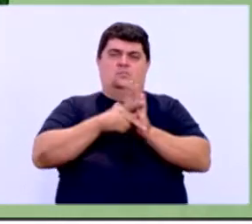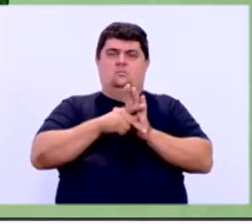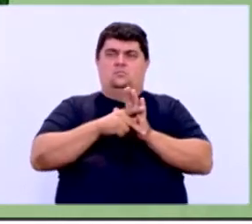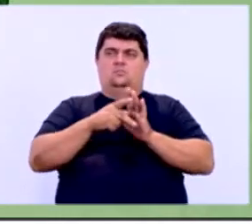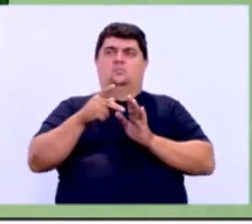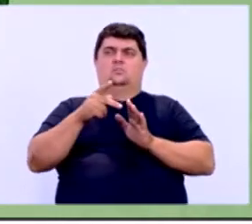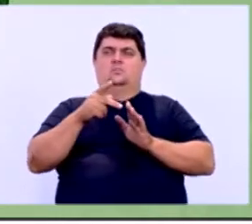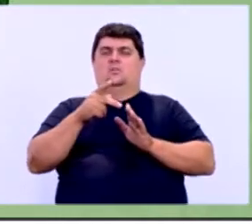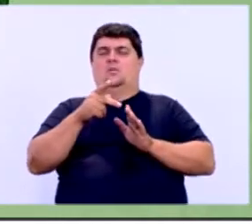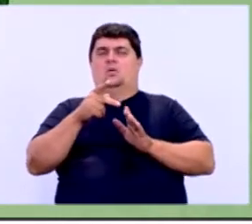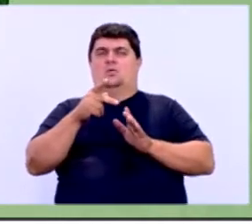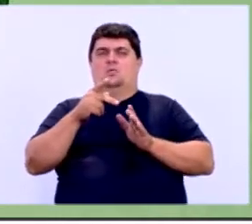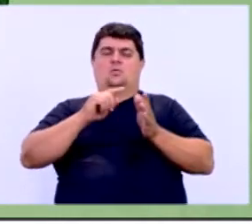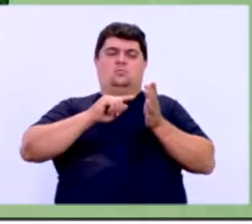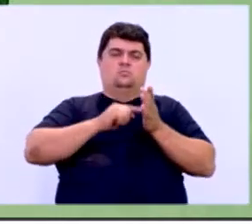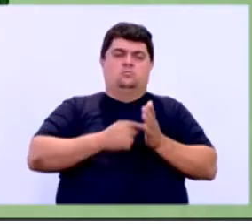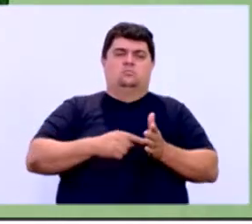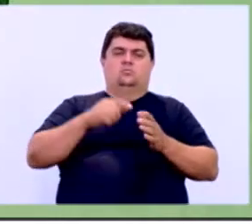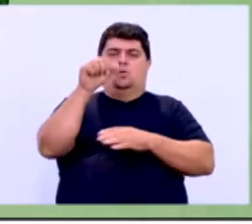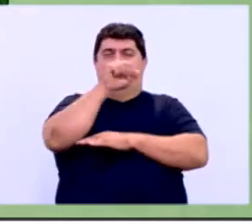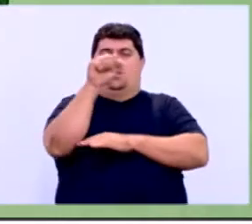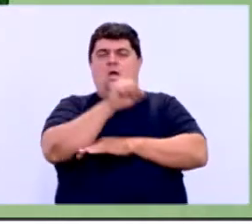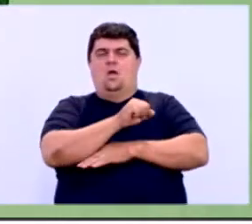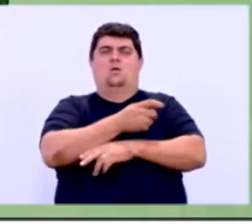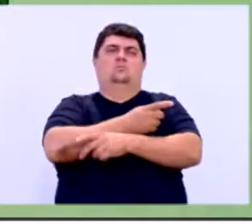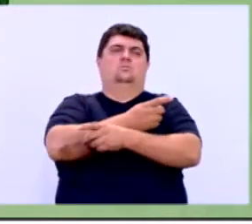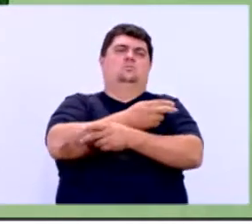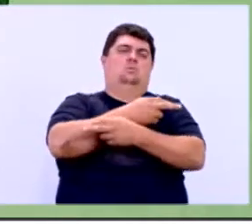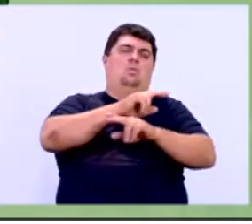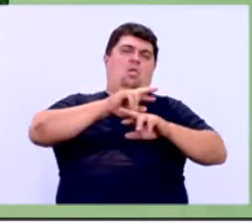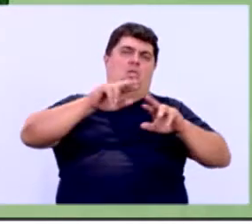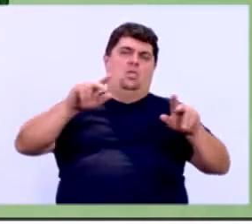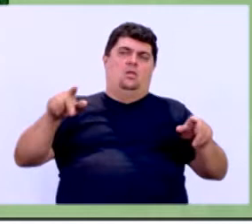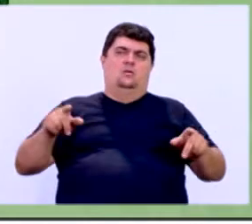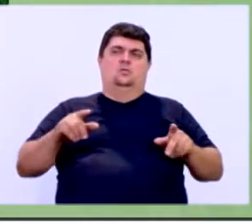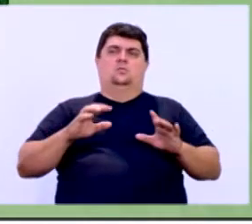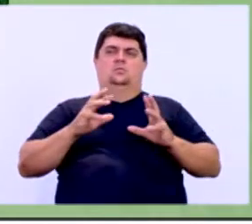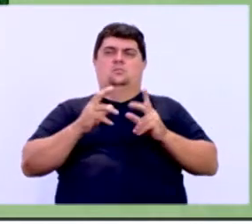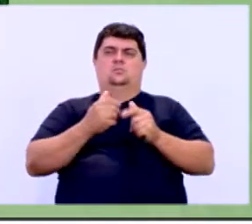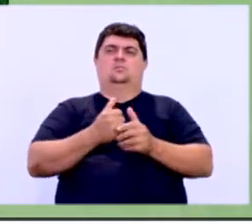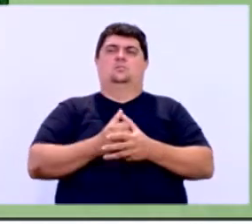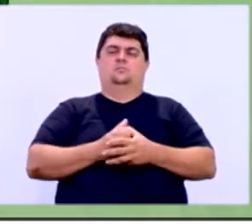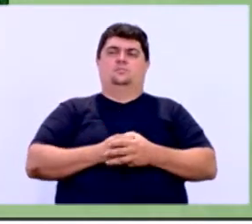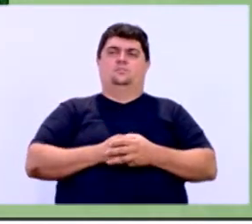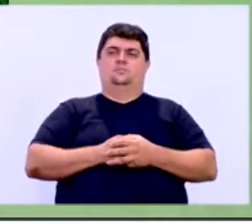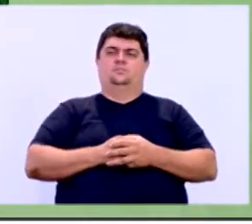de ativos, como por exemplo vender carros, vender prédios, né?